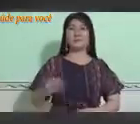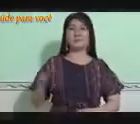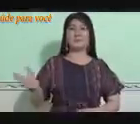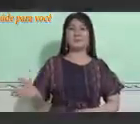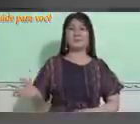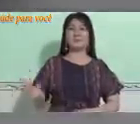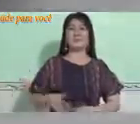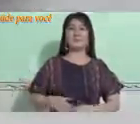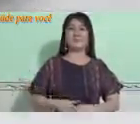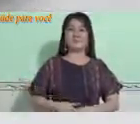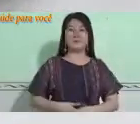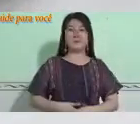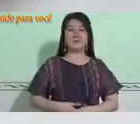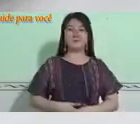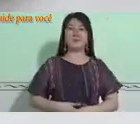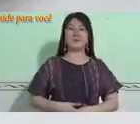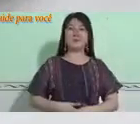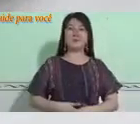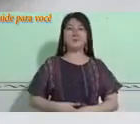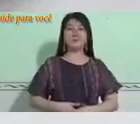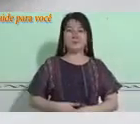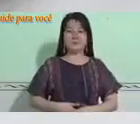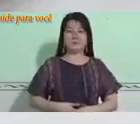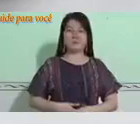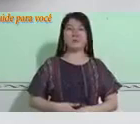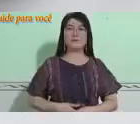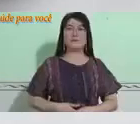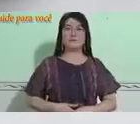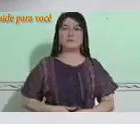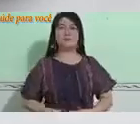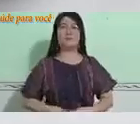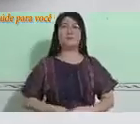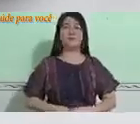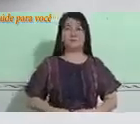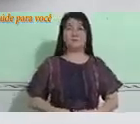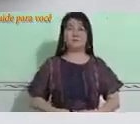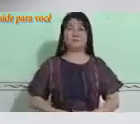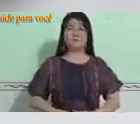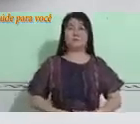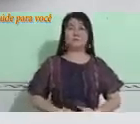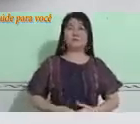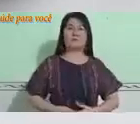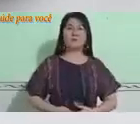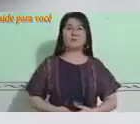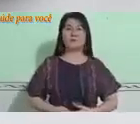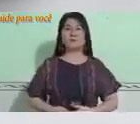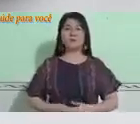de tratamentos alternativos, como a acupuntura, homeopatia e a meditação, por exemplo.